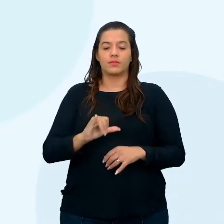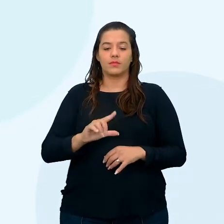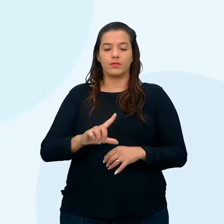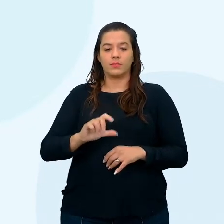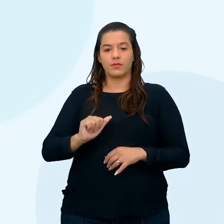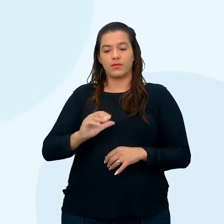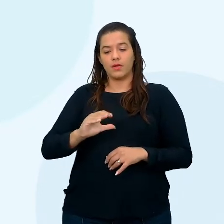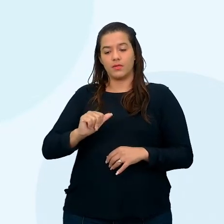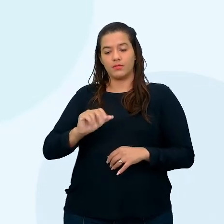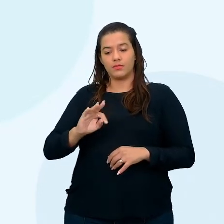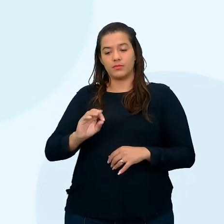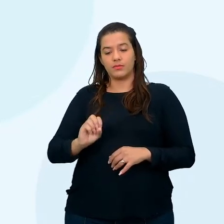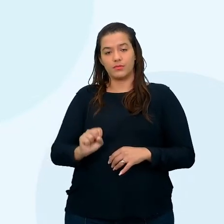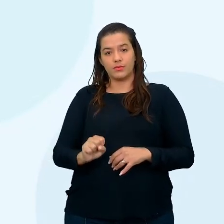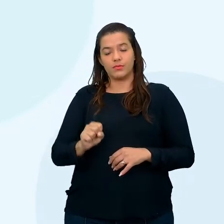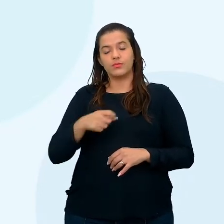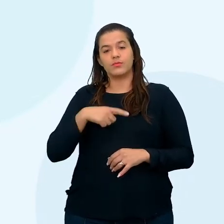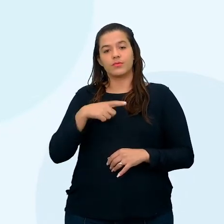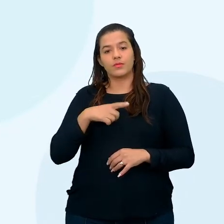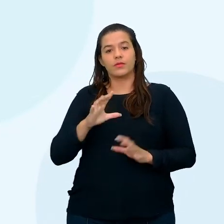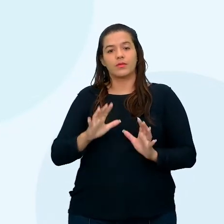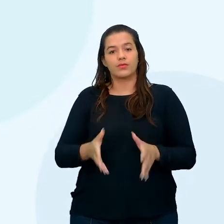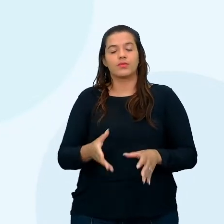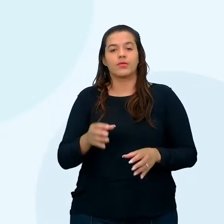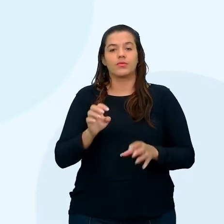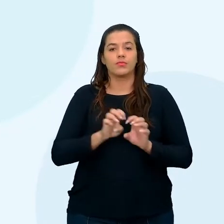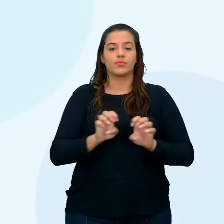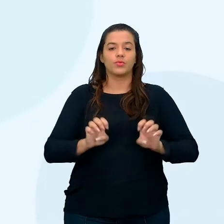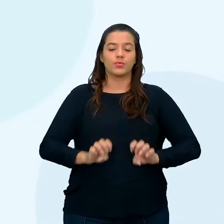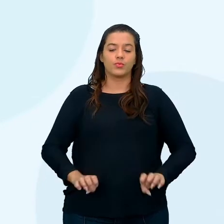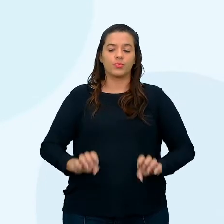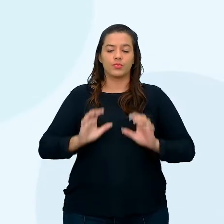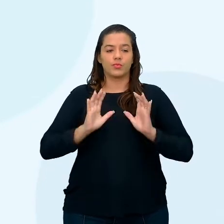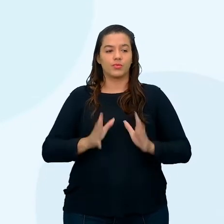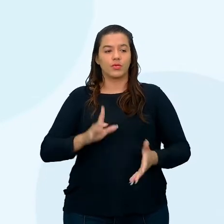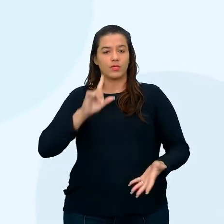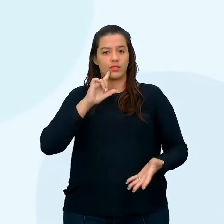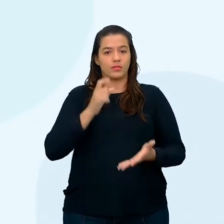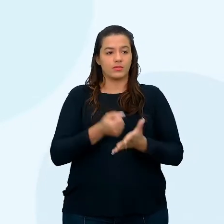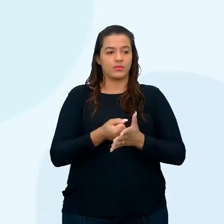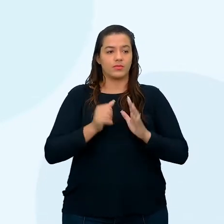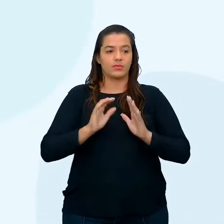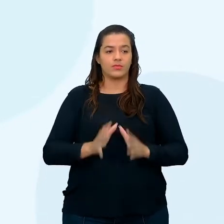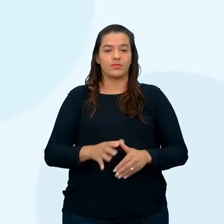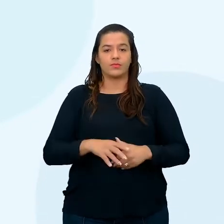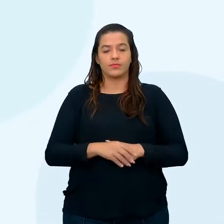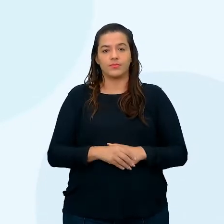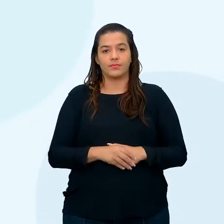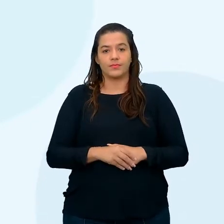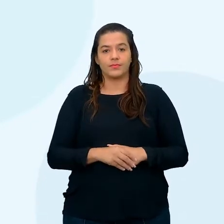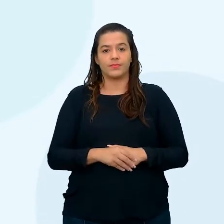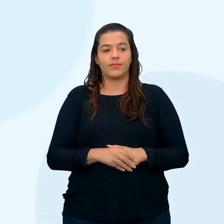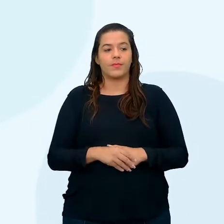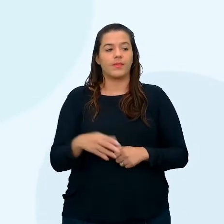de composição química definida e uma estrutura também já definida. Bom, e aí vem algumas